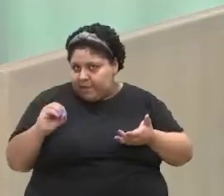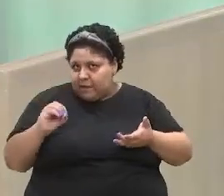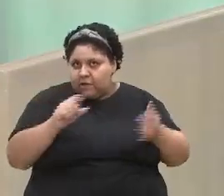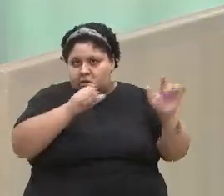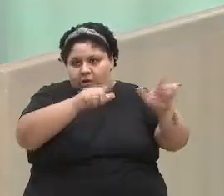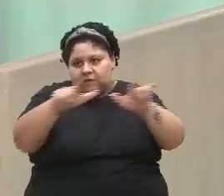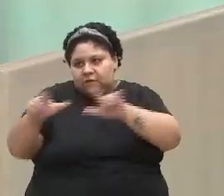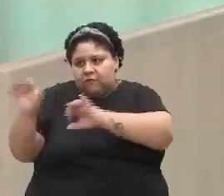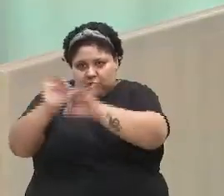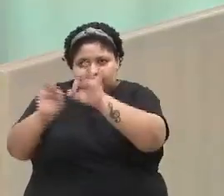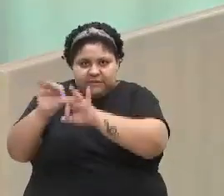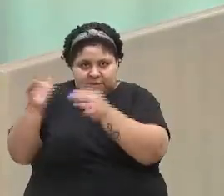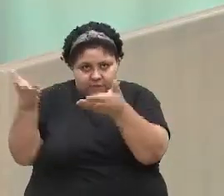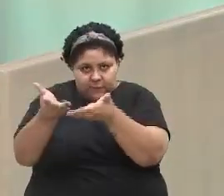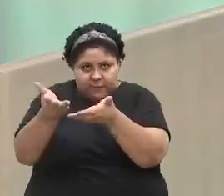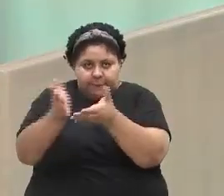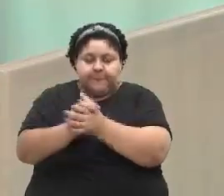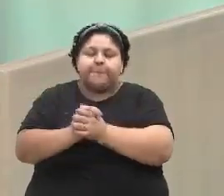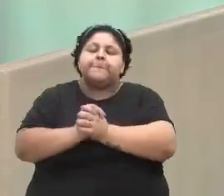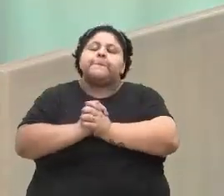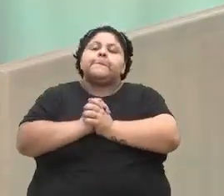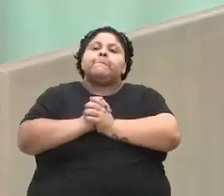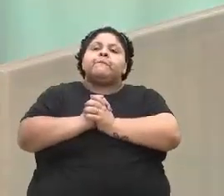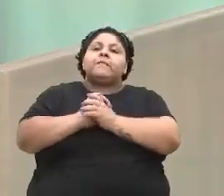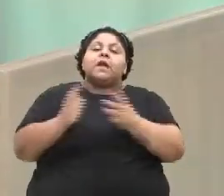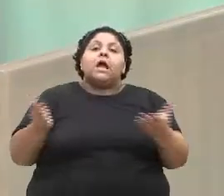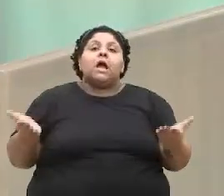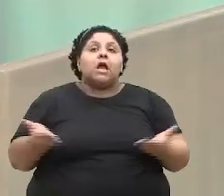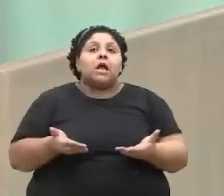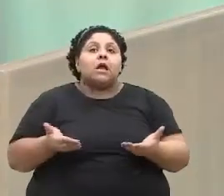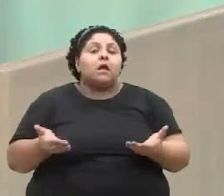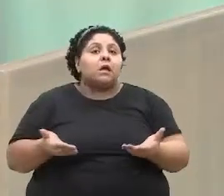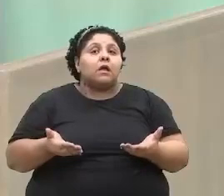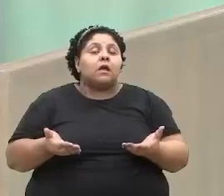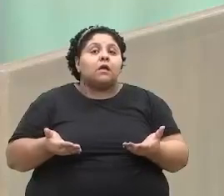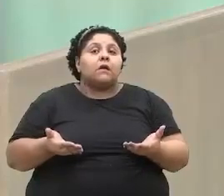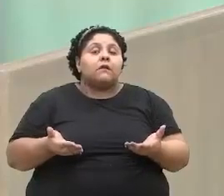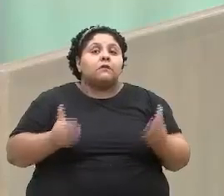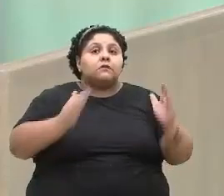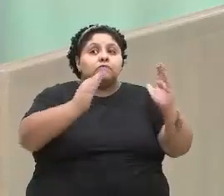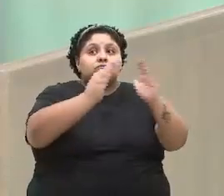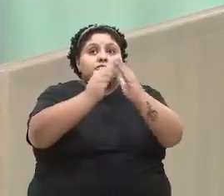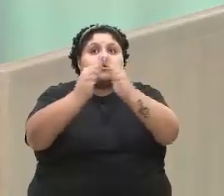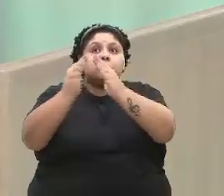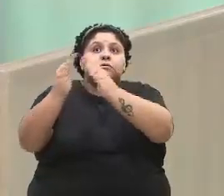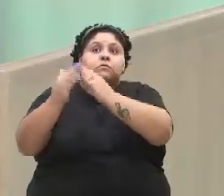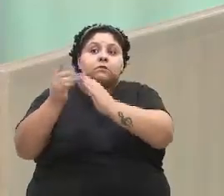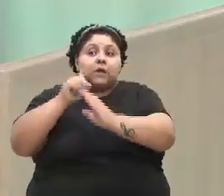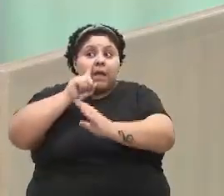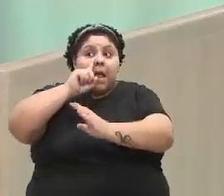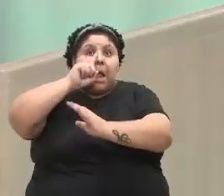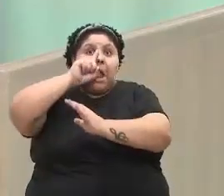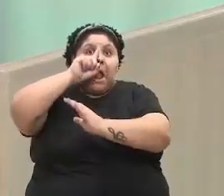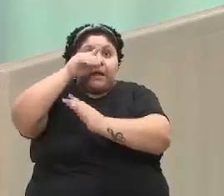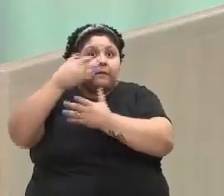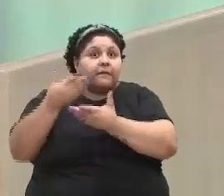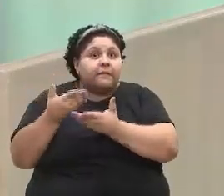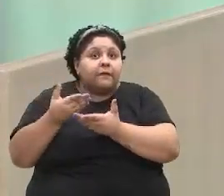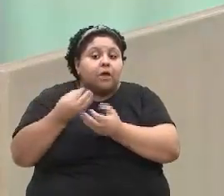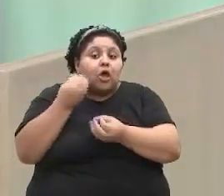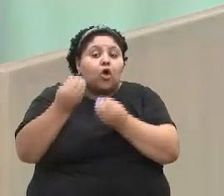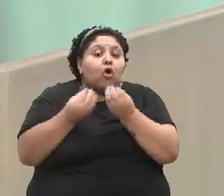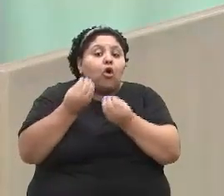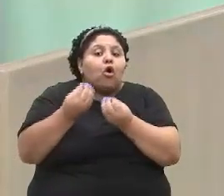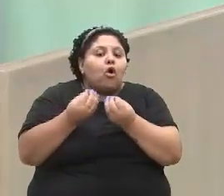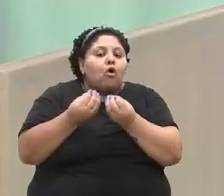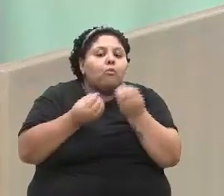sendo regularizadas. Estão ficando as áreas, as casas que estão em área de risco. De que forma nós